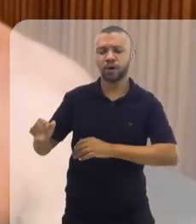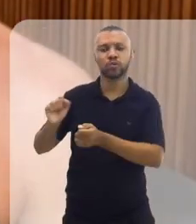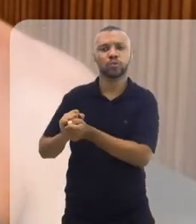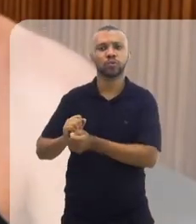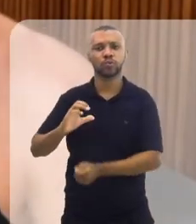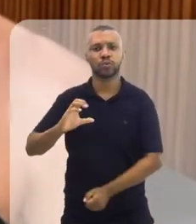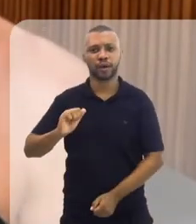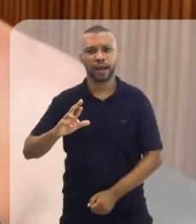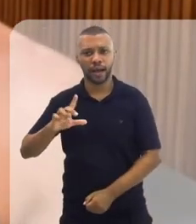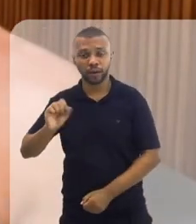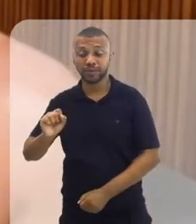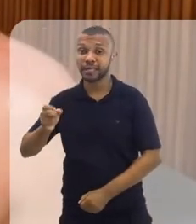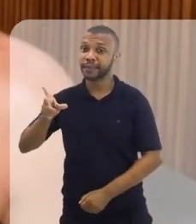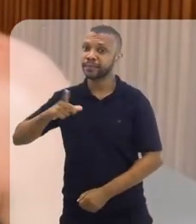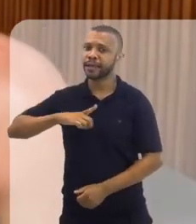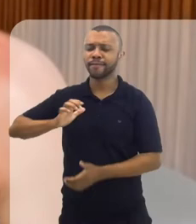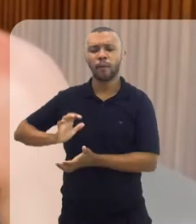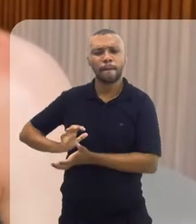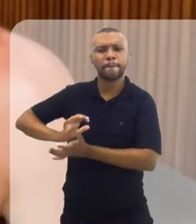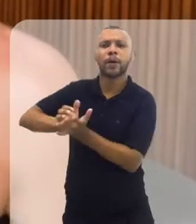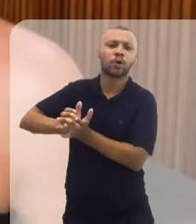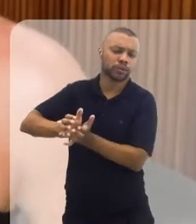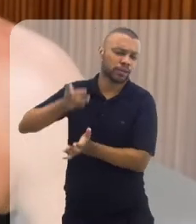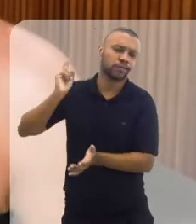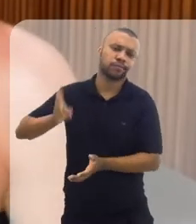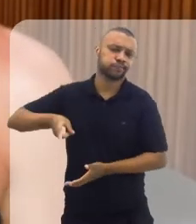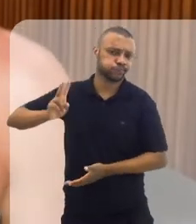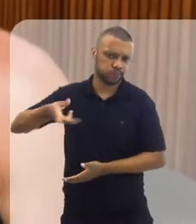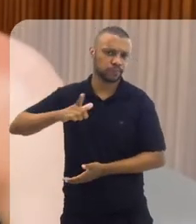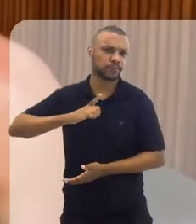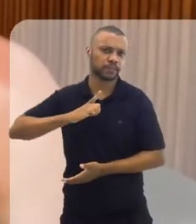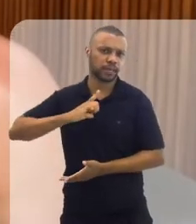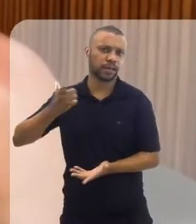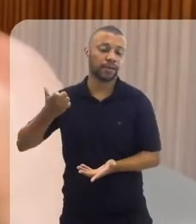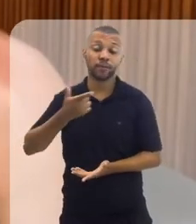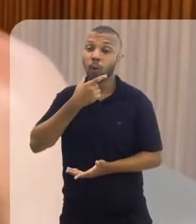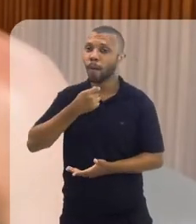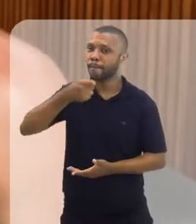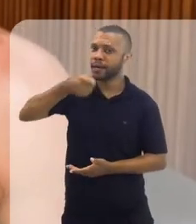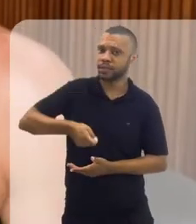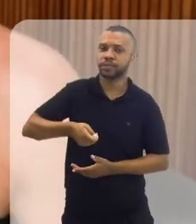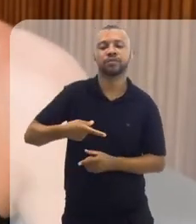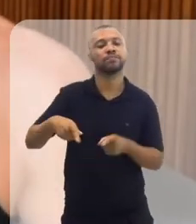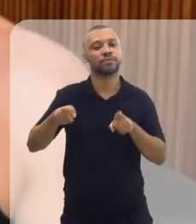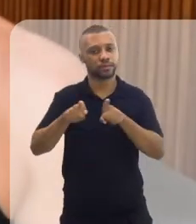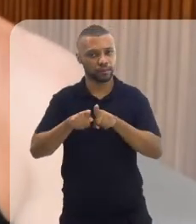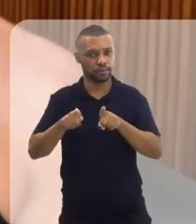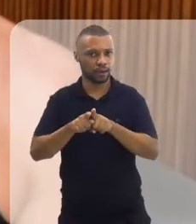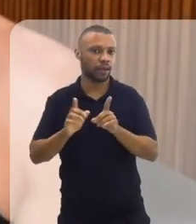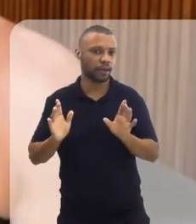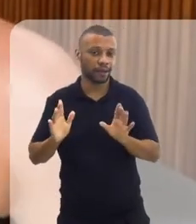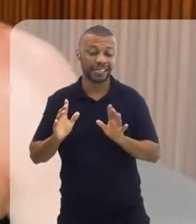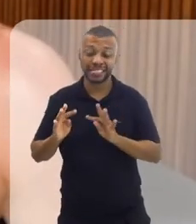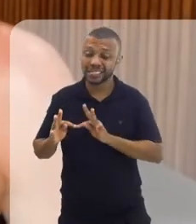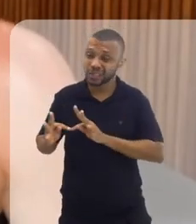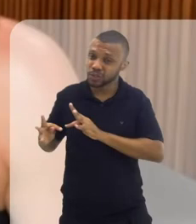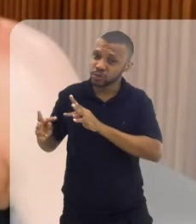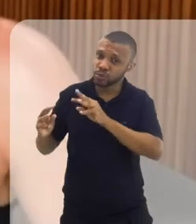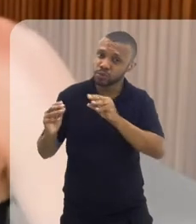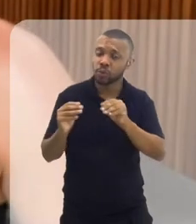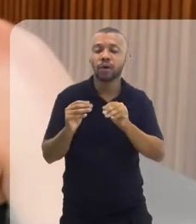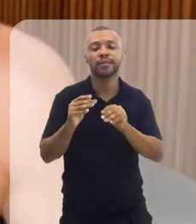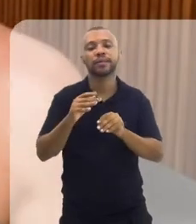Carlos Nascimento, eu acho que sempre houve um preconceito e sempre houve um certo machismo,